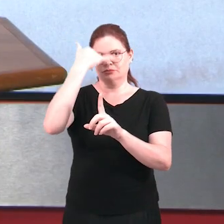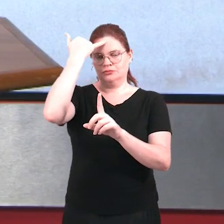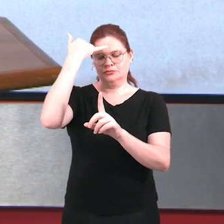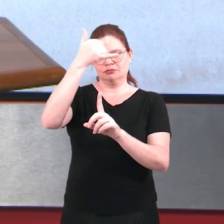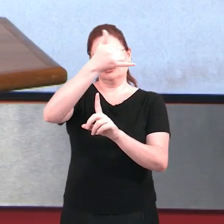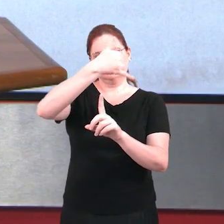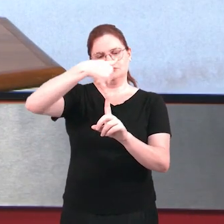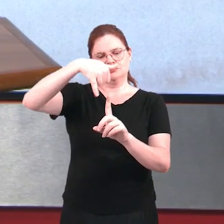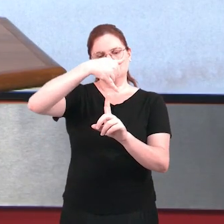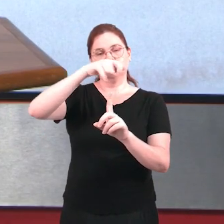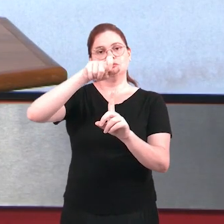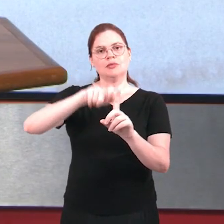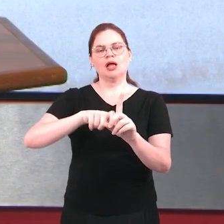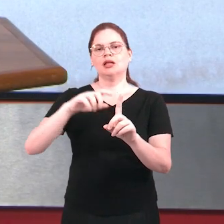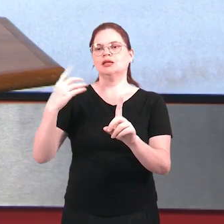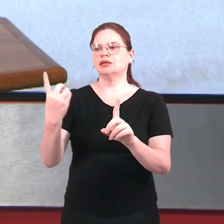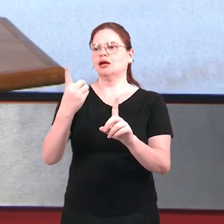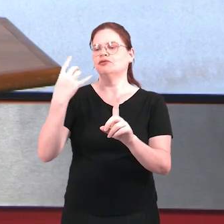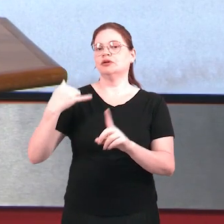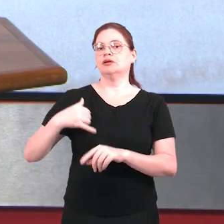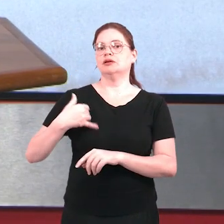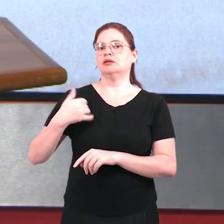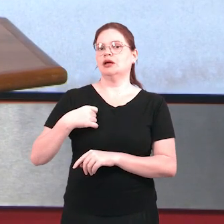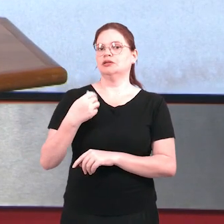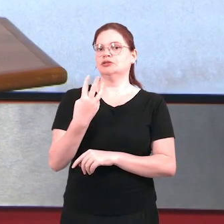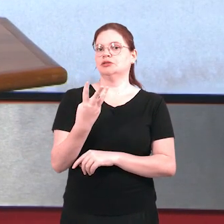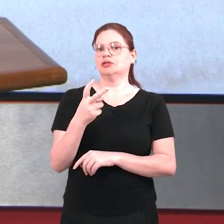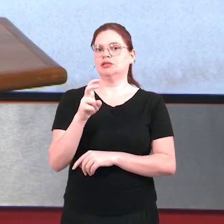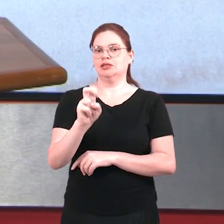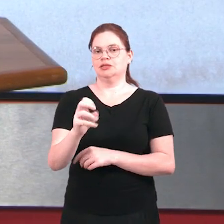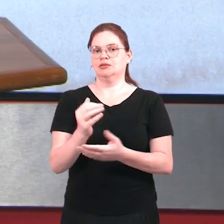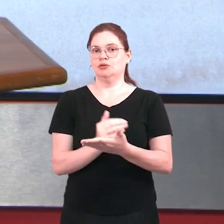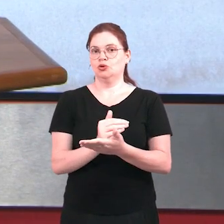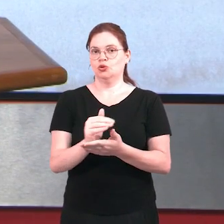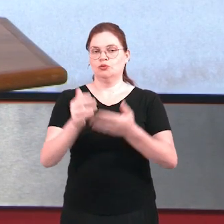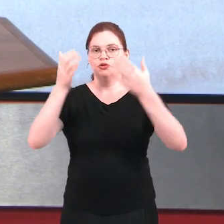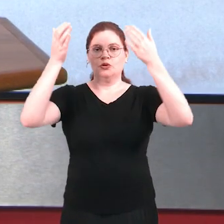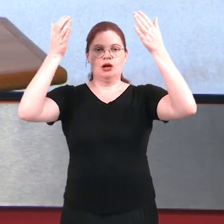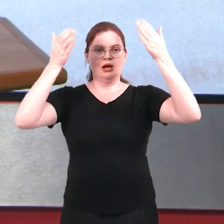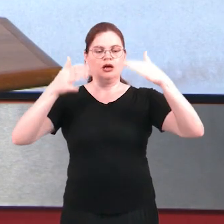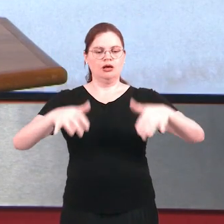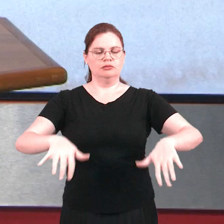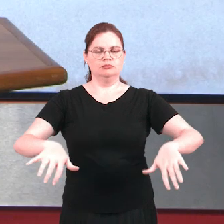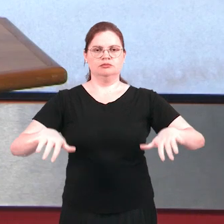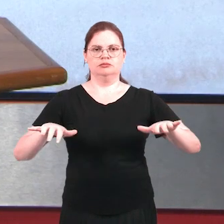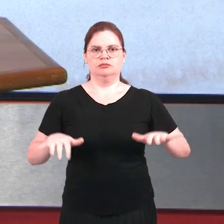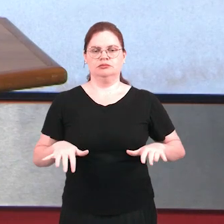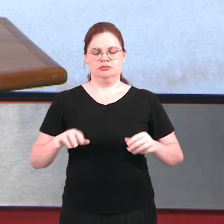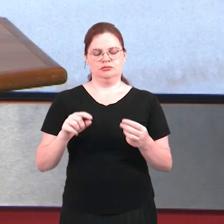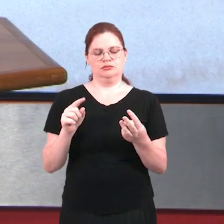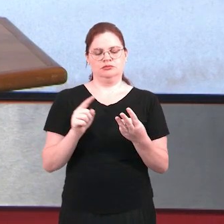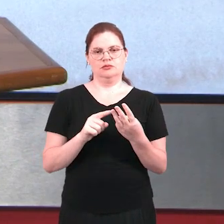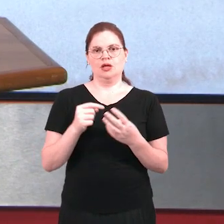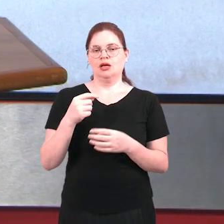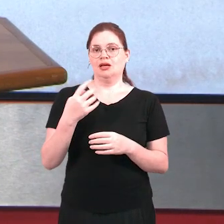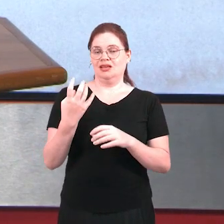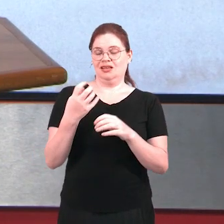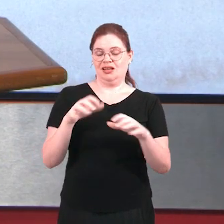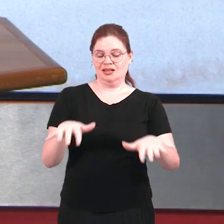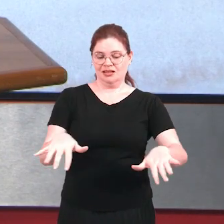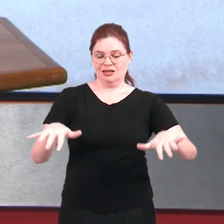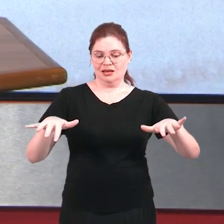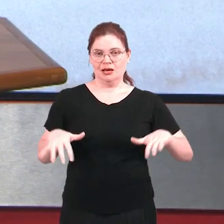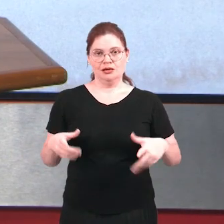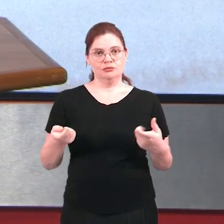de 35 anos era Davi quando começou a reinar, e 40 anos